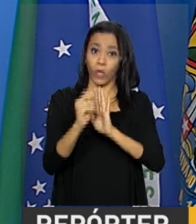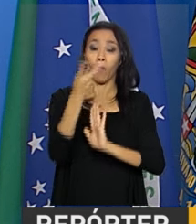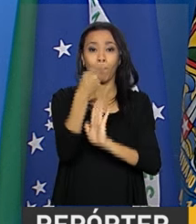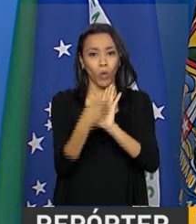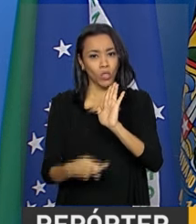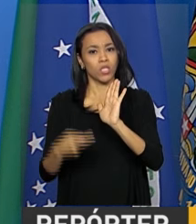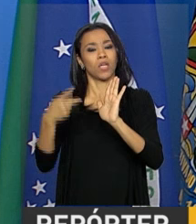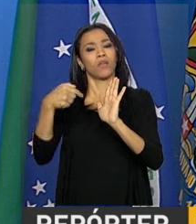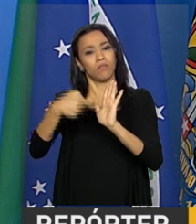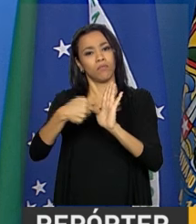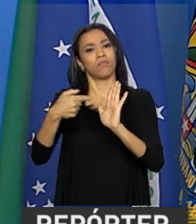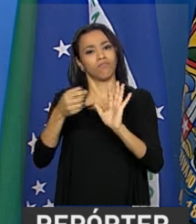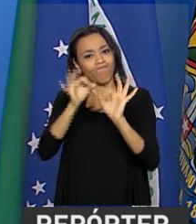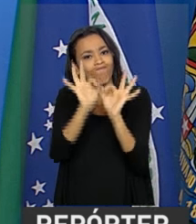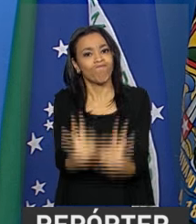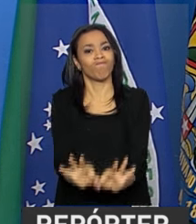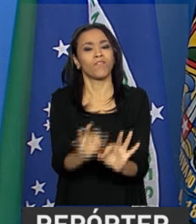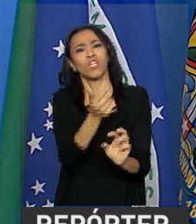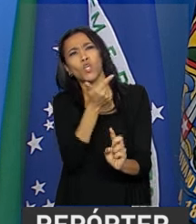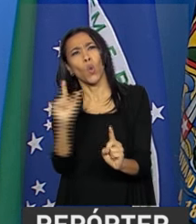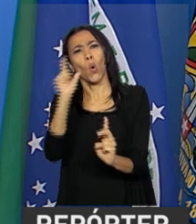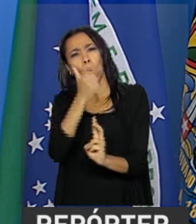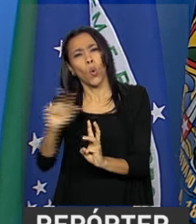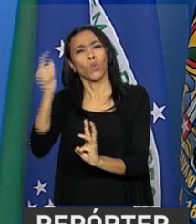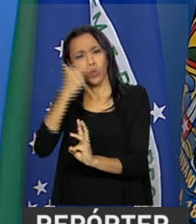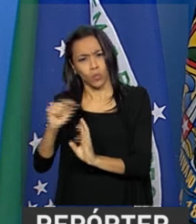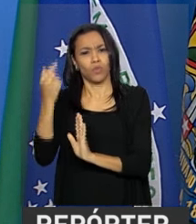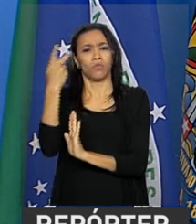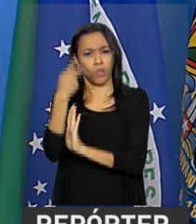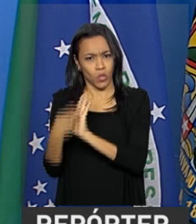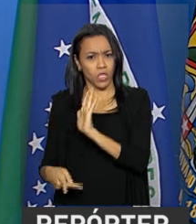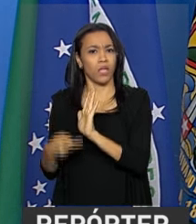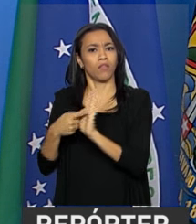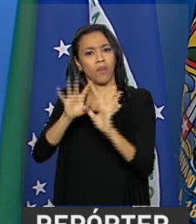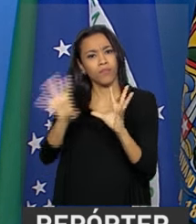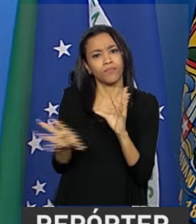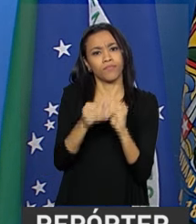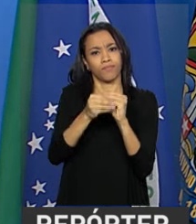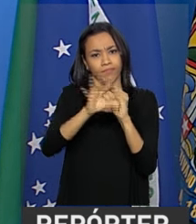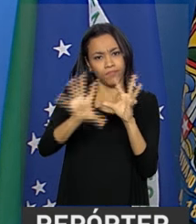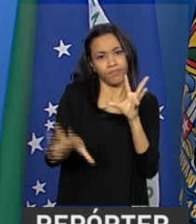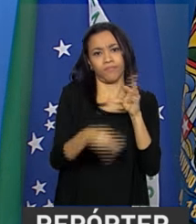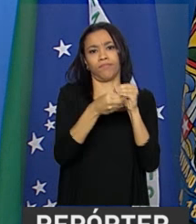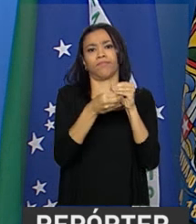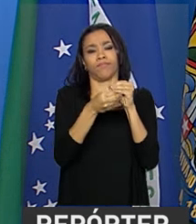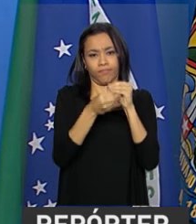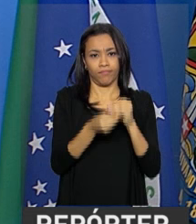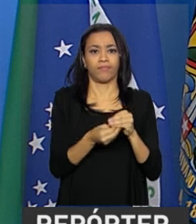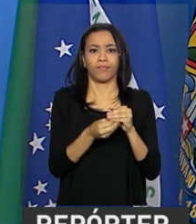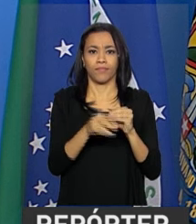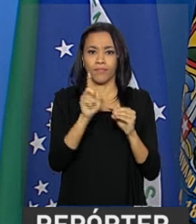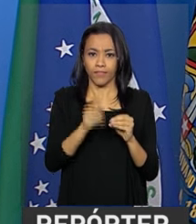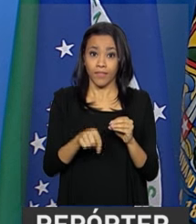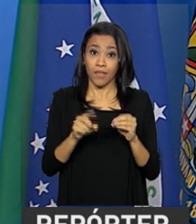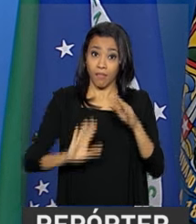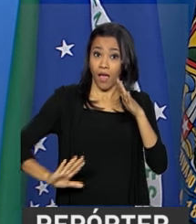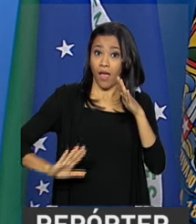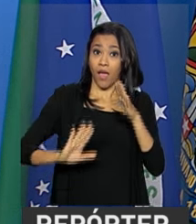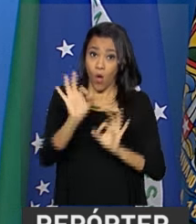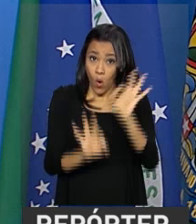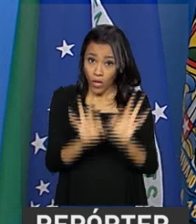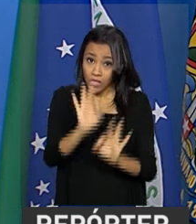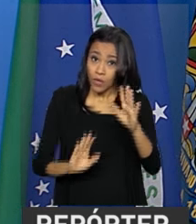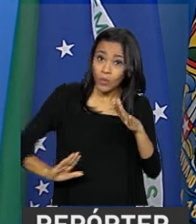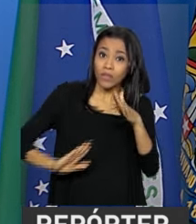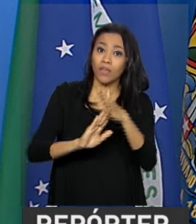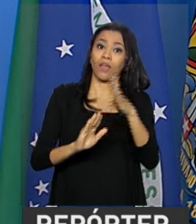muito adequado, e outros projetos virão para fazer adequação integral da questão do teto dos